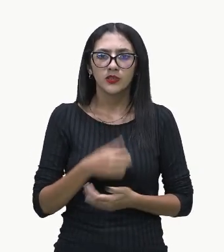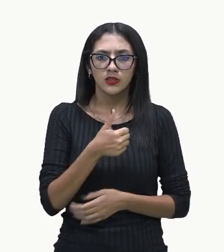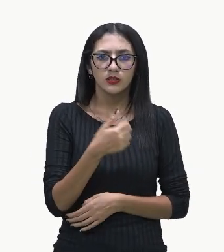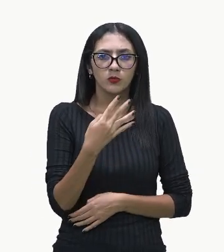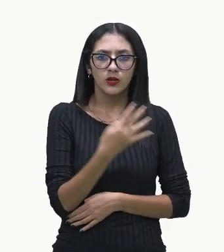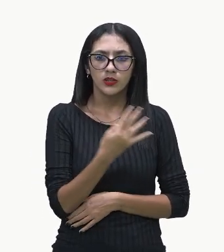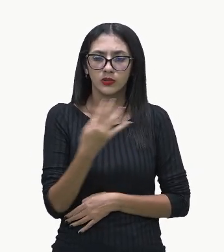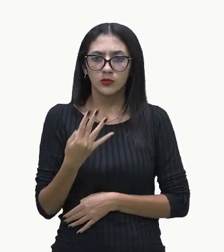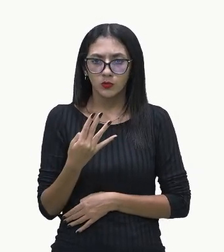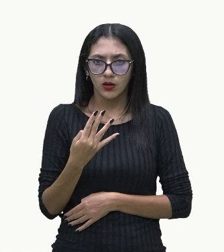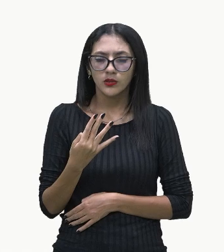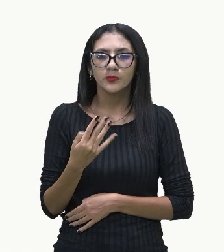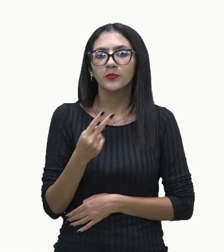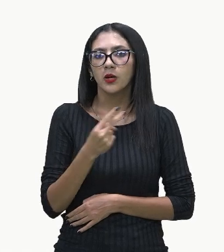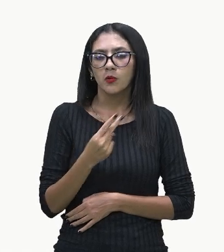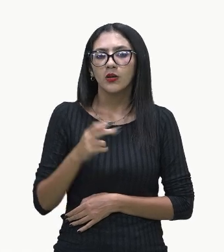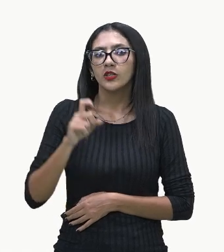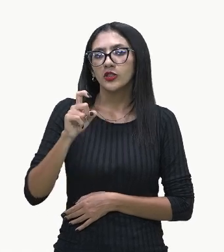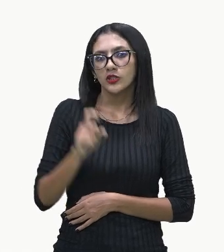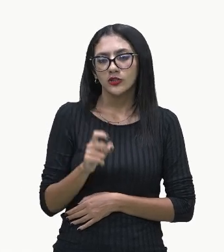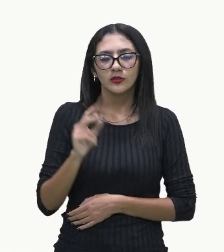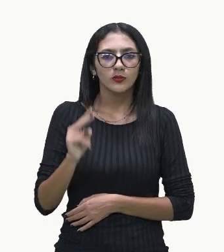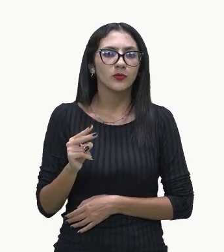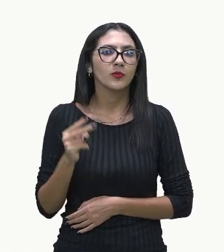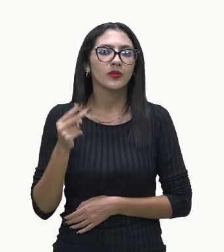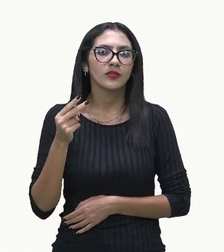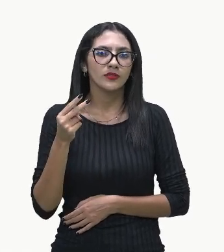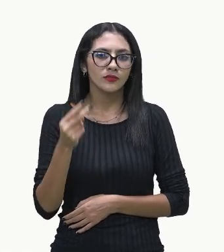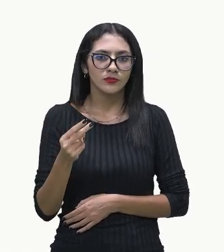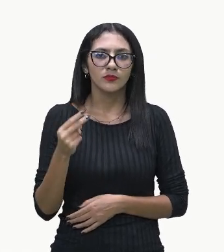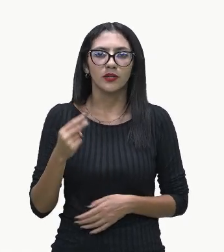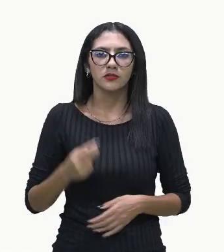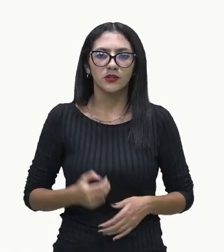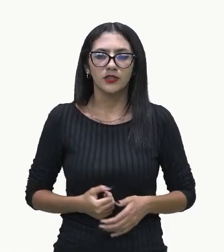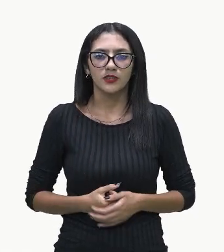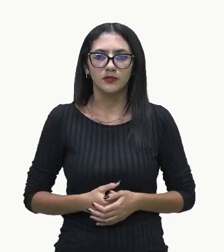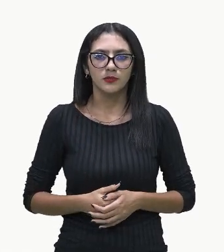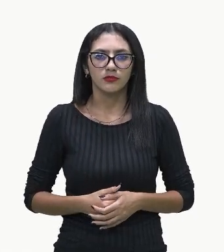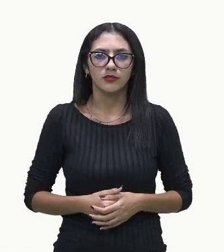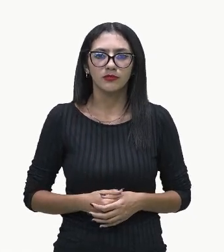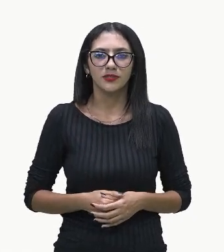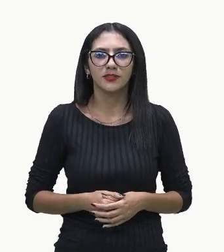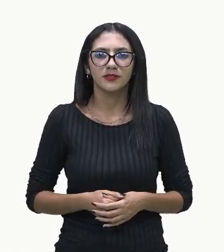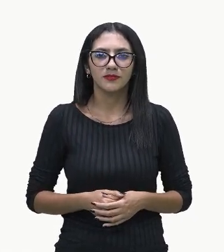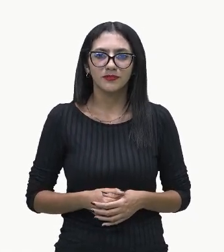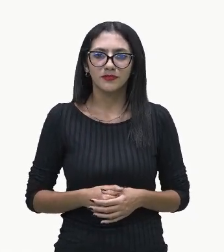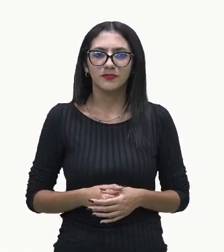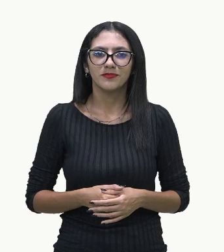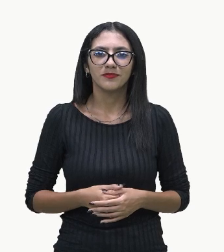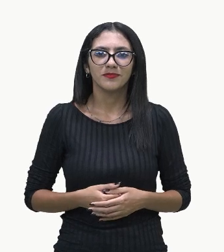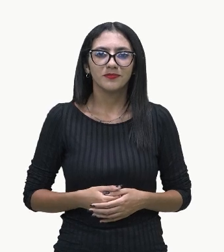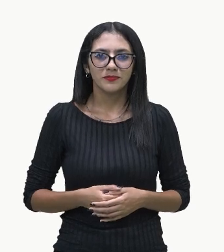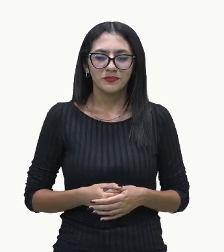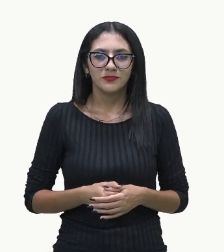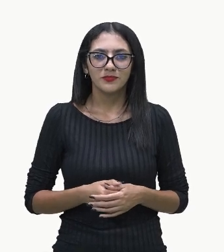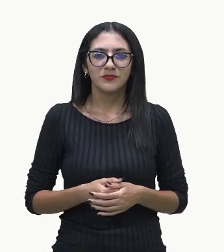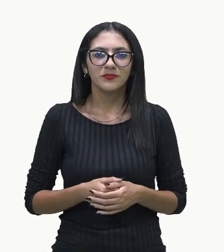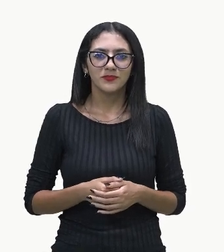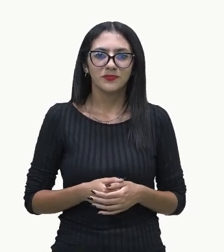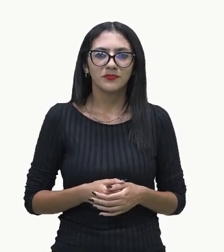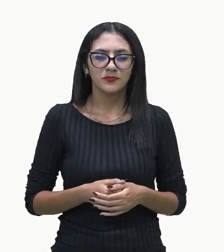144, que é igual a x ao quadrado. Nós temos que achar um número que é elevado ao quadrado que multiplicado por ele mesmo